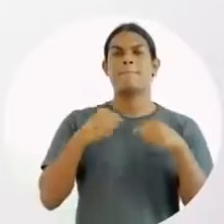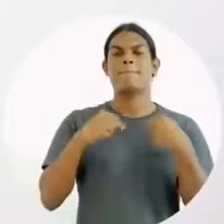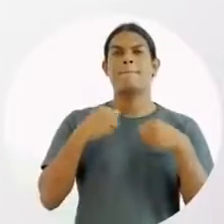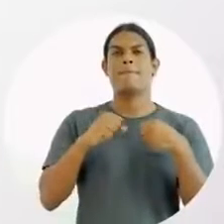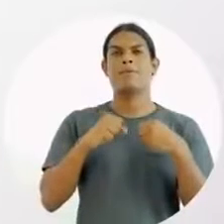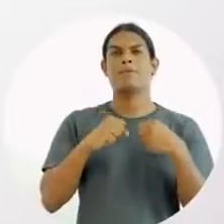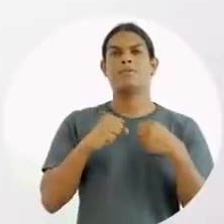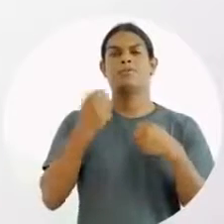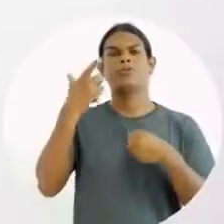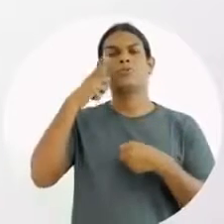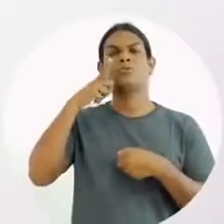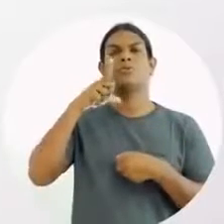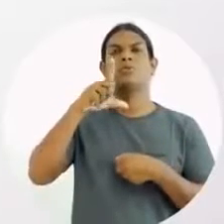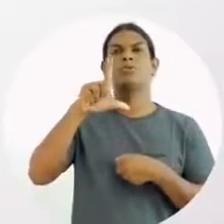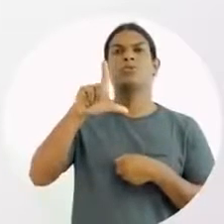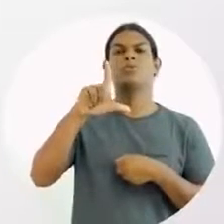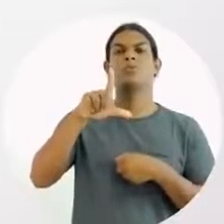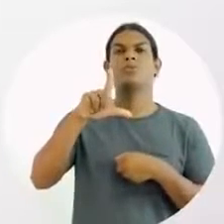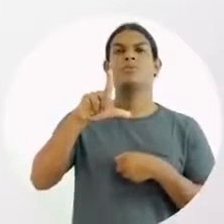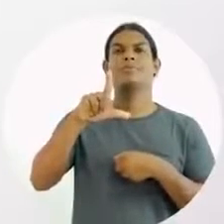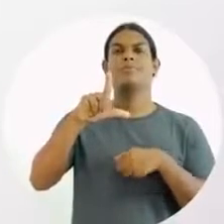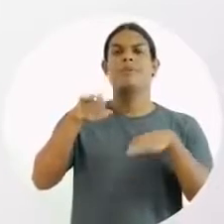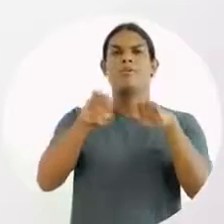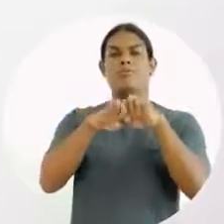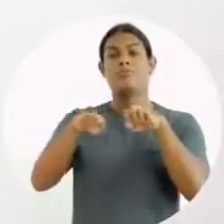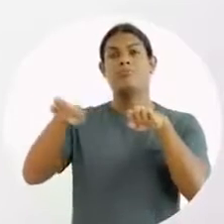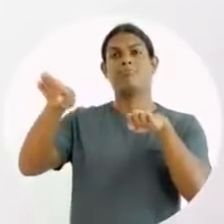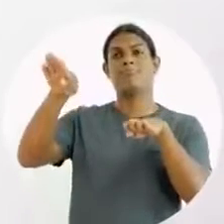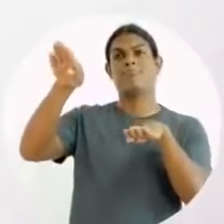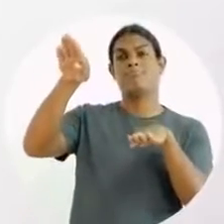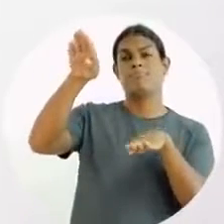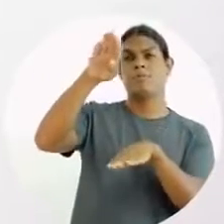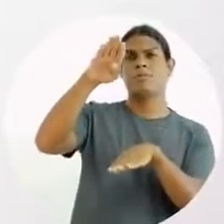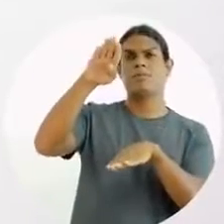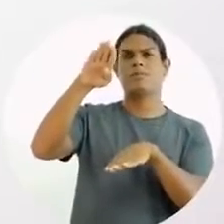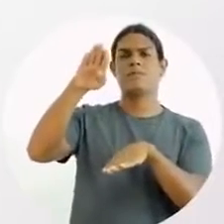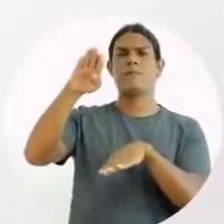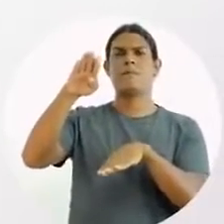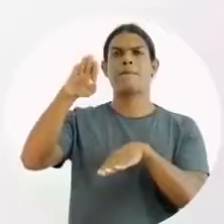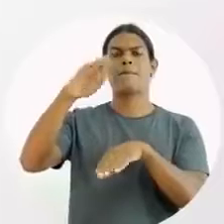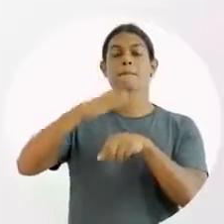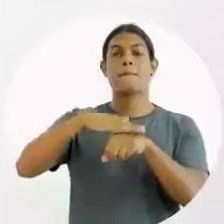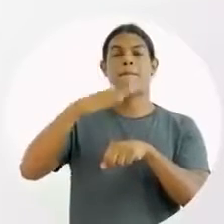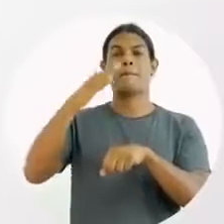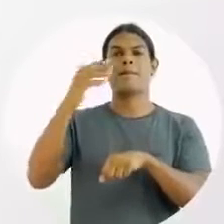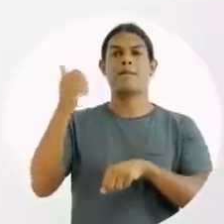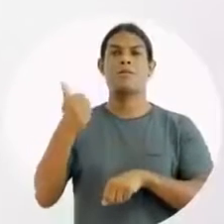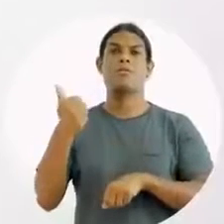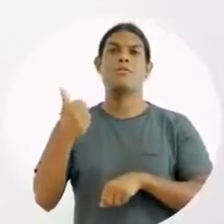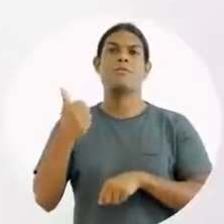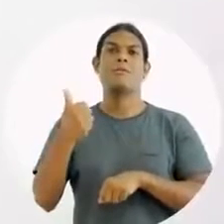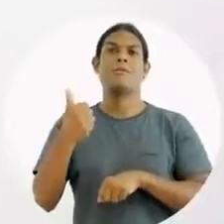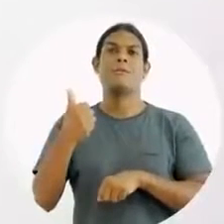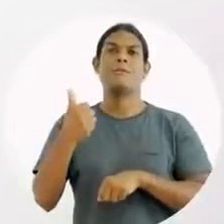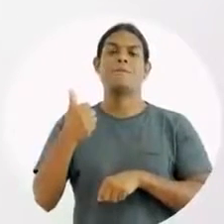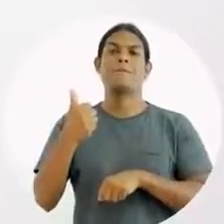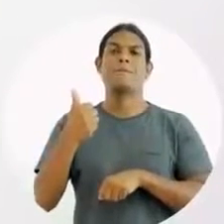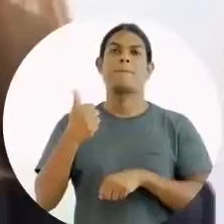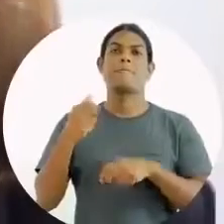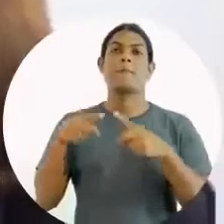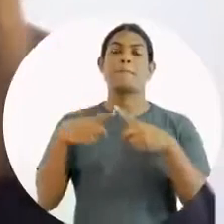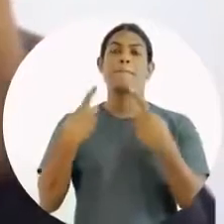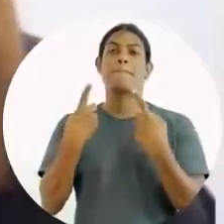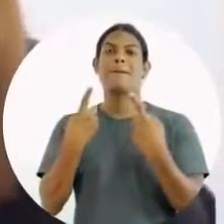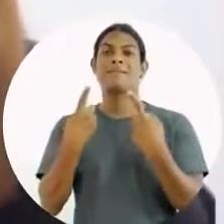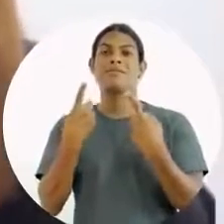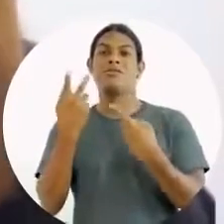liderança de certa forma fácil, eu colocaria aí fácil entre aspas. Mas permanecer nessa liderança não